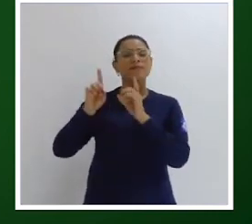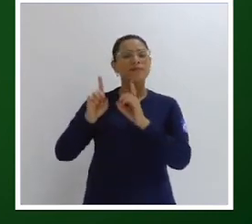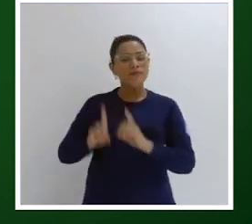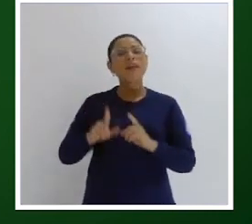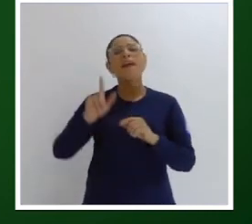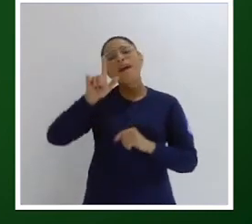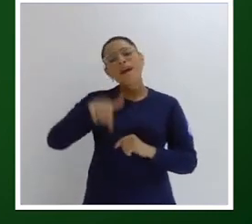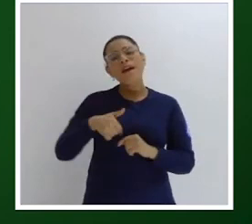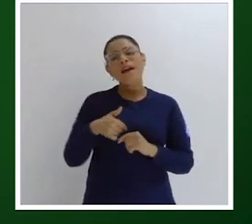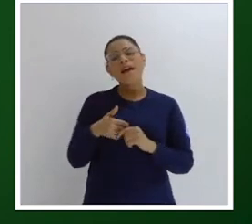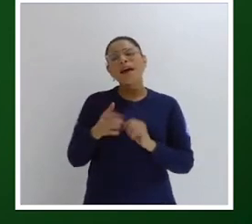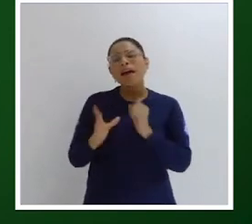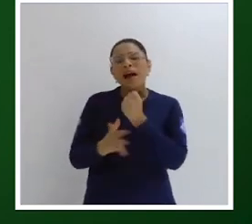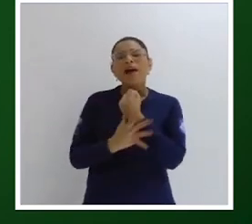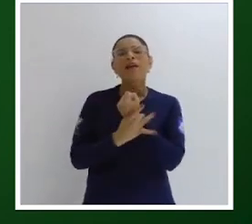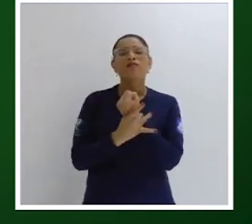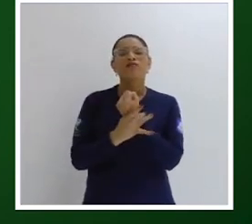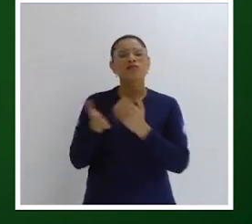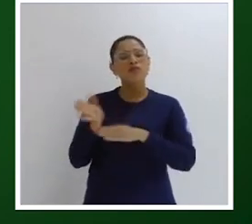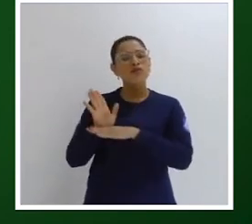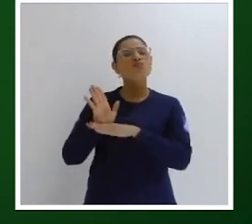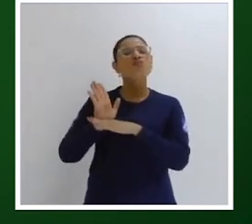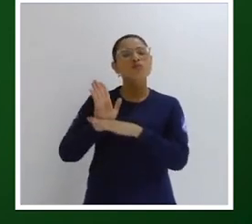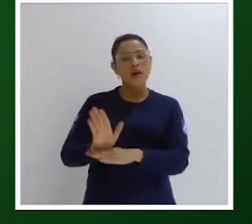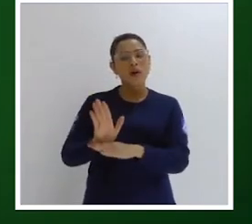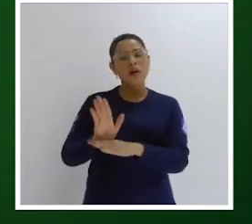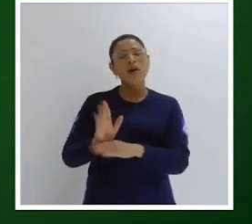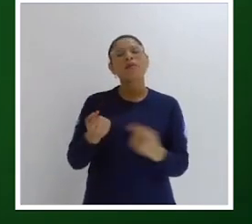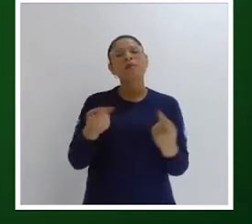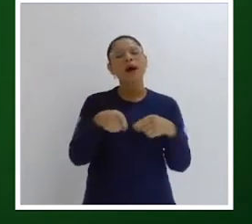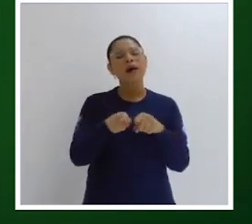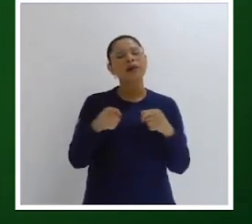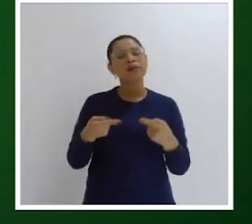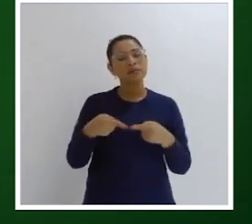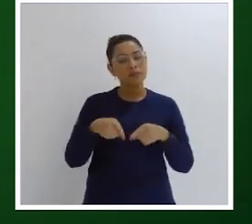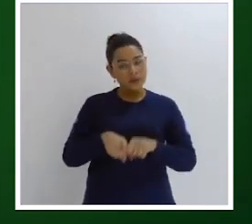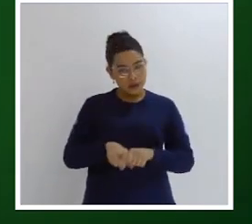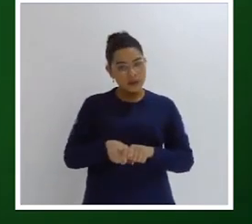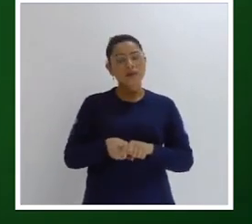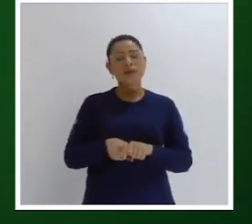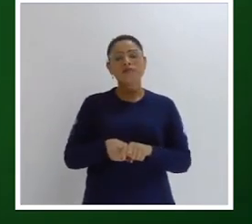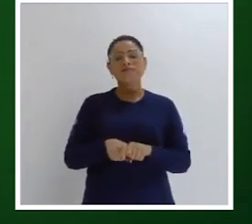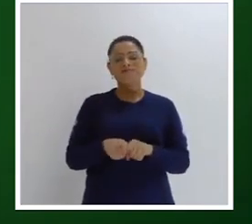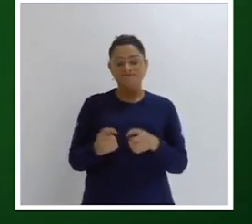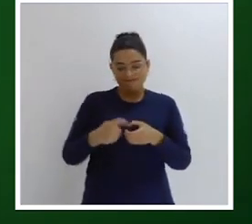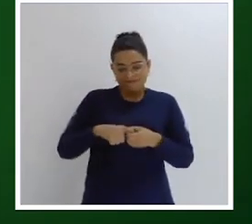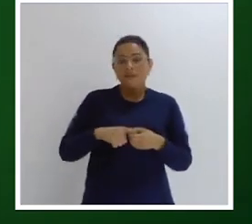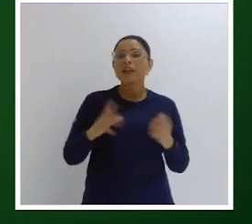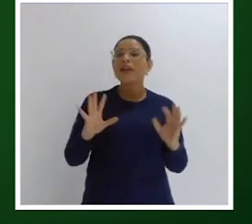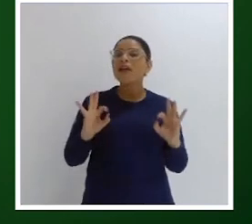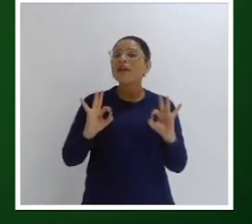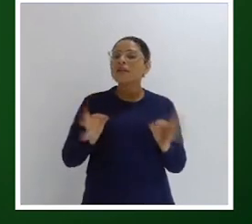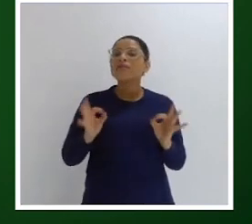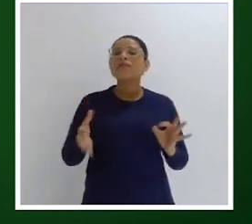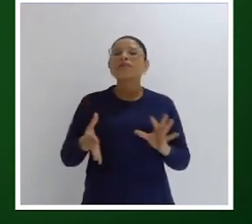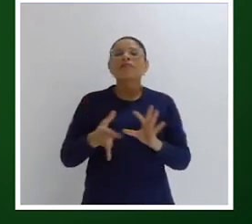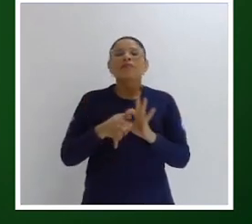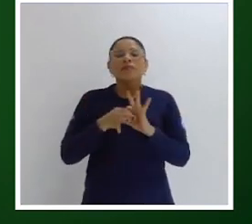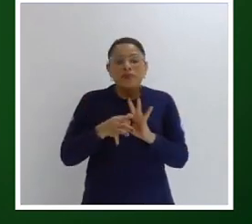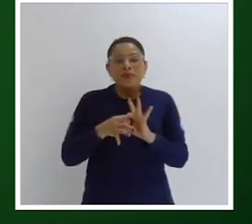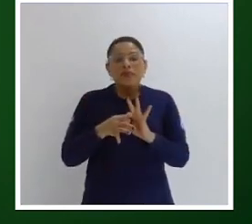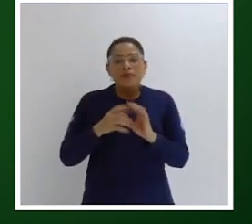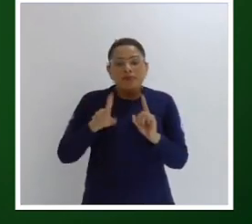os meios ajudá-los e essas parcerias sempre vem somando e